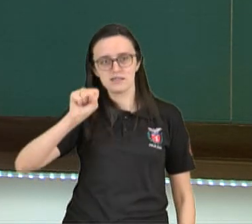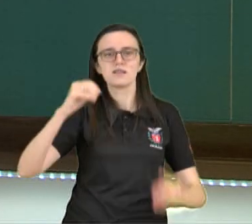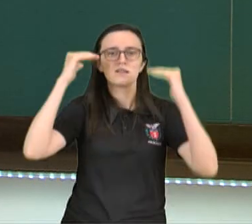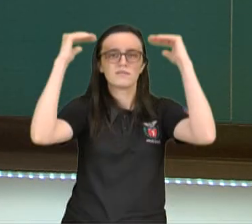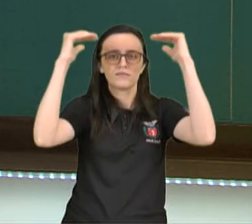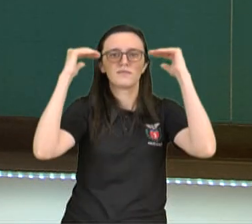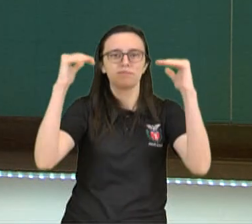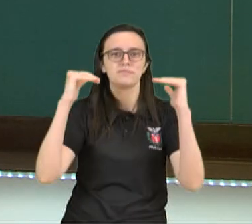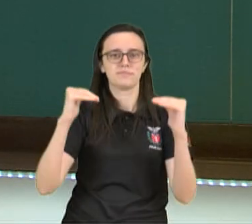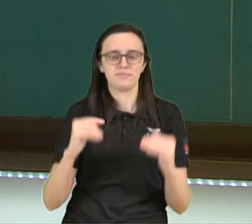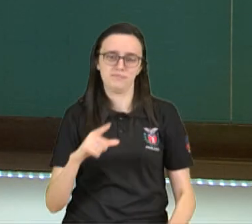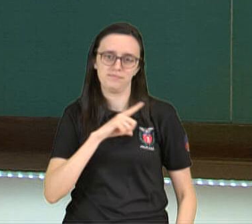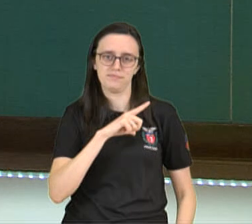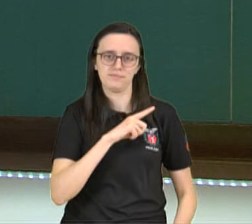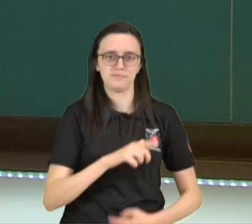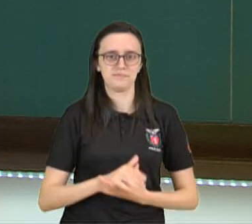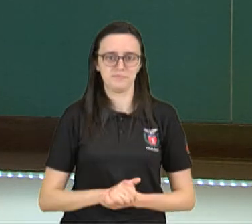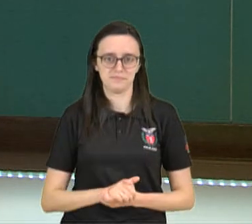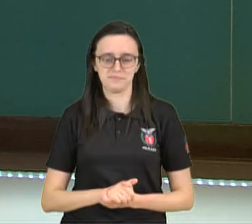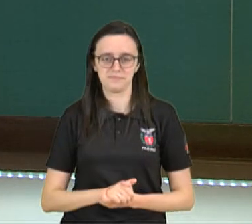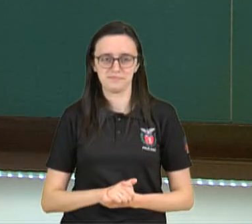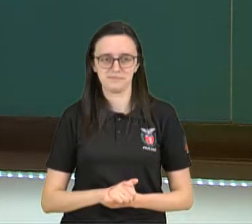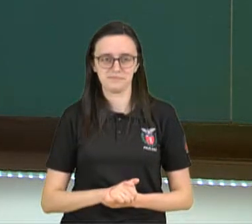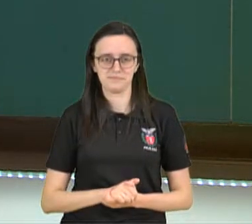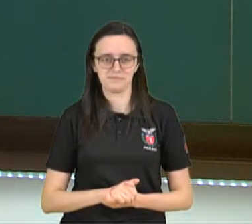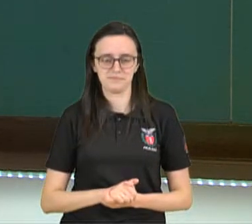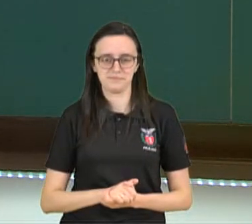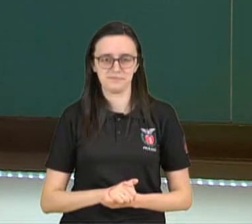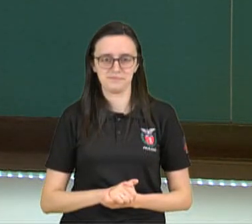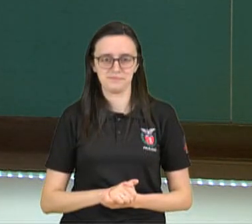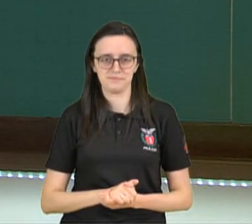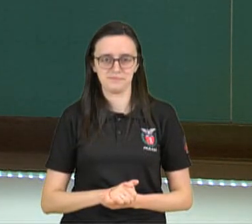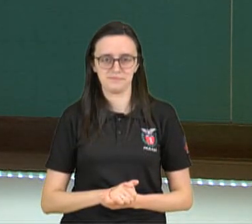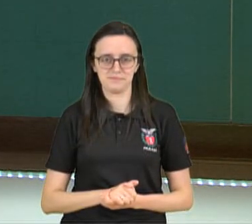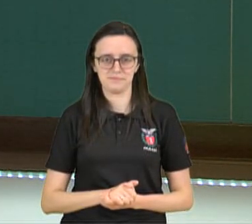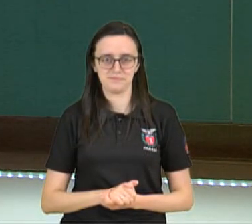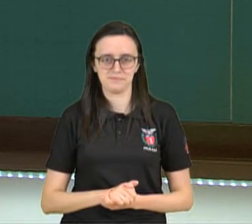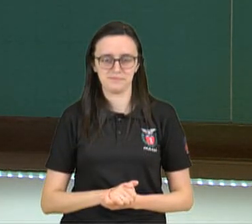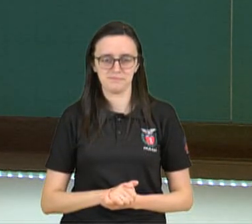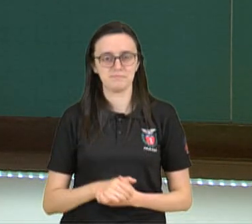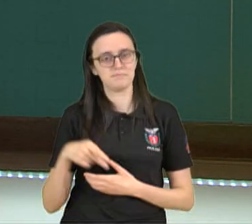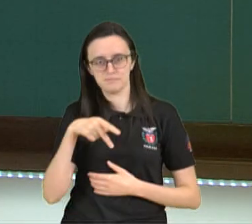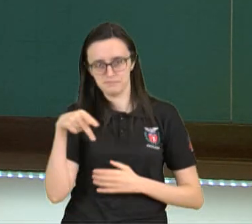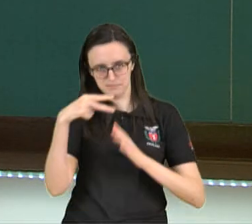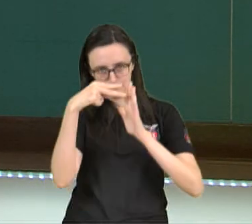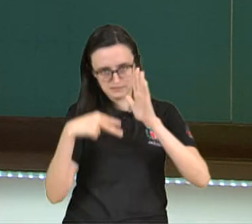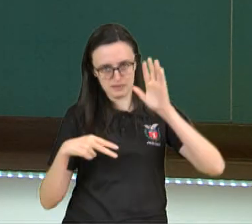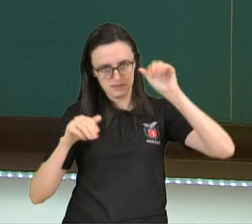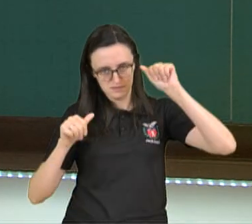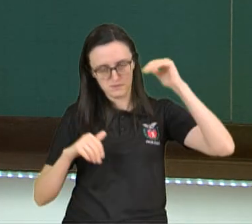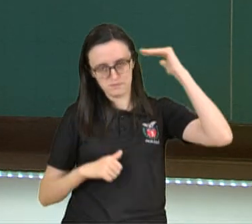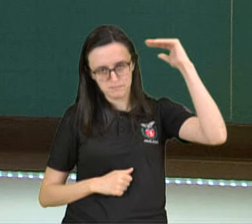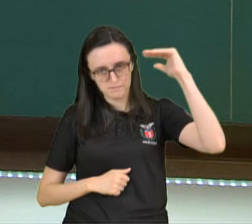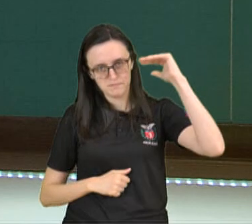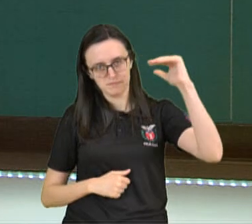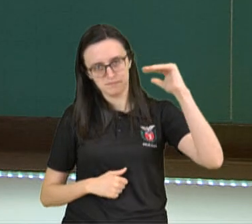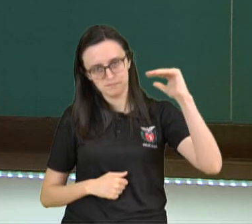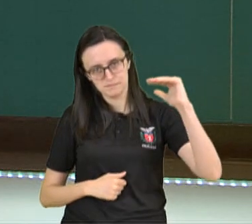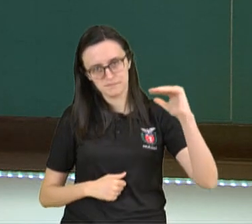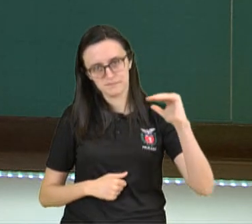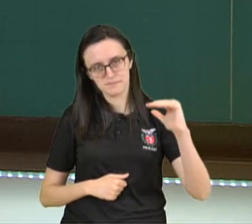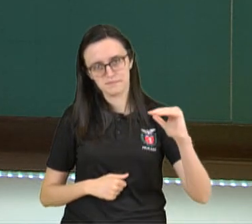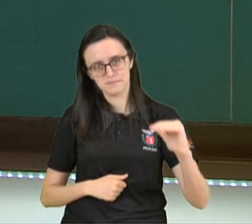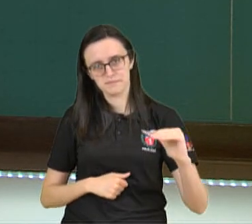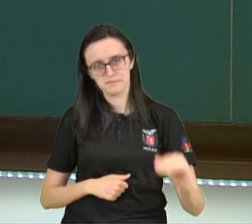tiene. Nosotros tenemos. Vosotros tenéis. Ellos, ellas ou